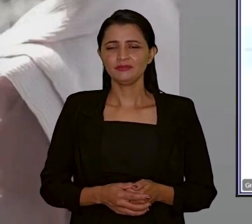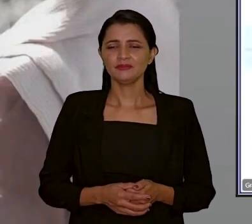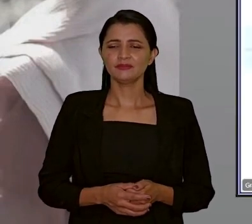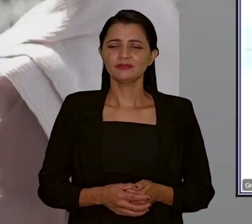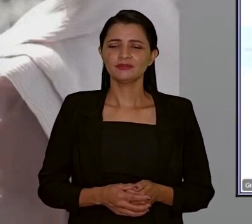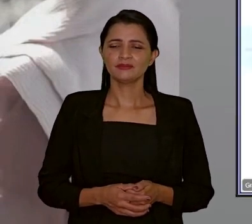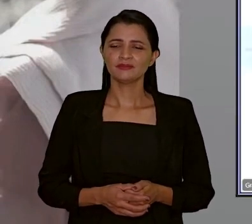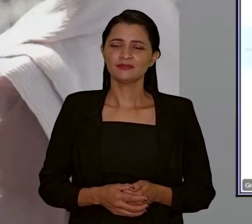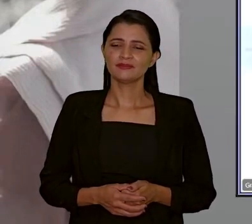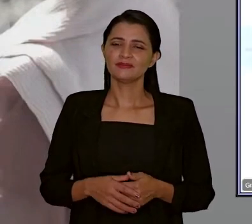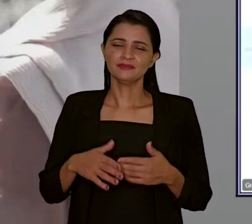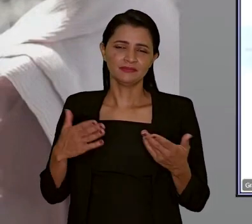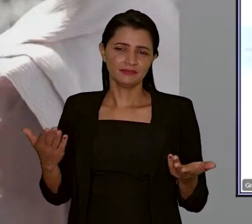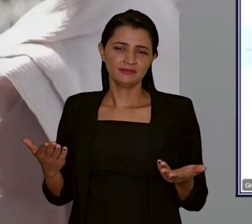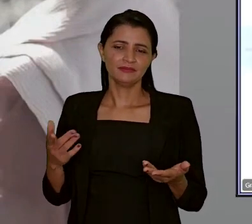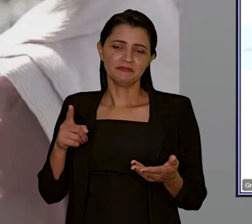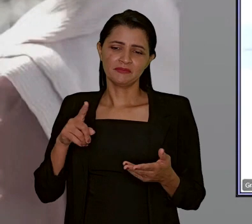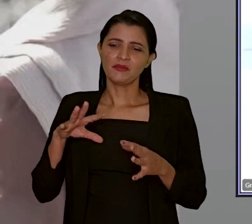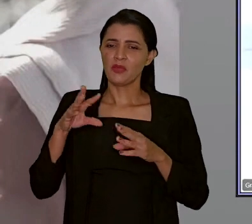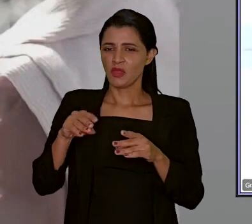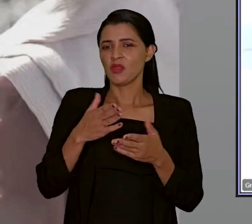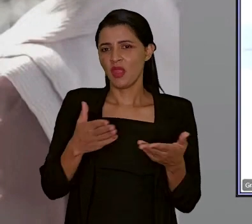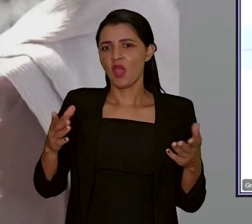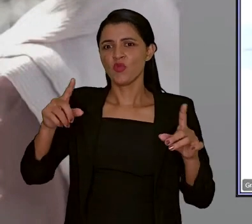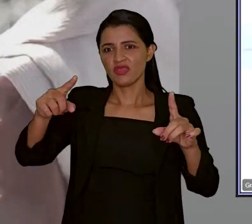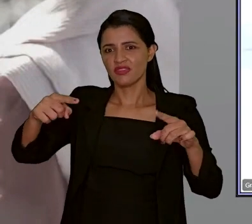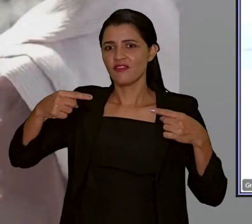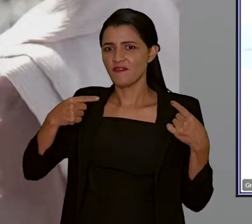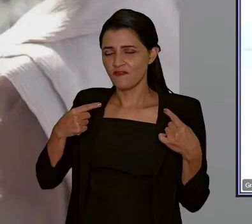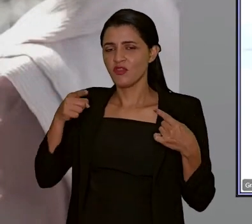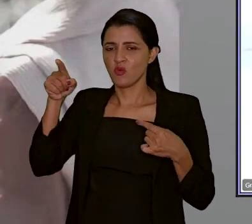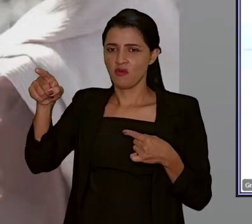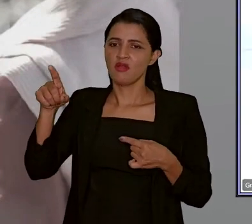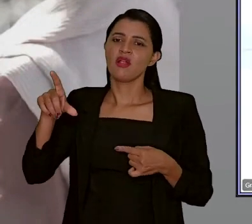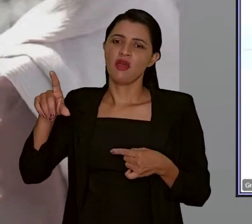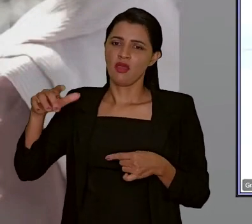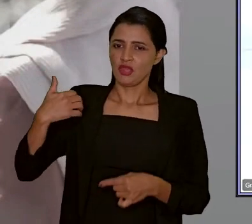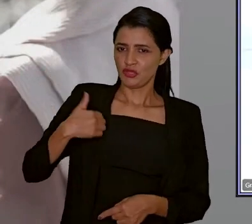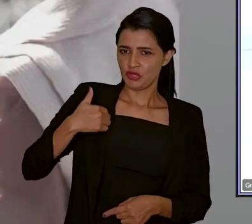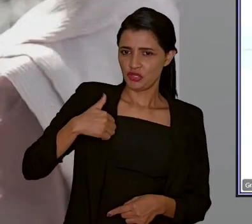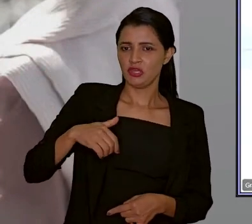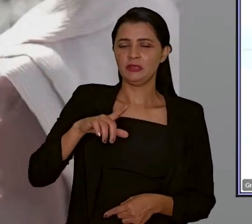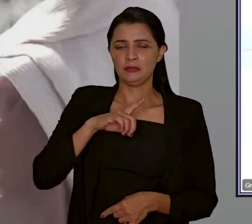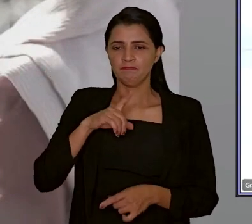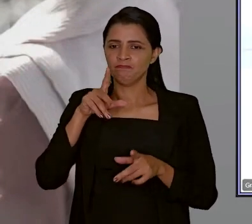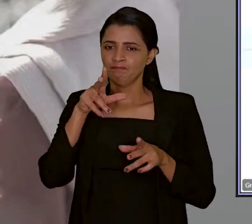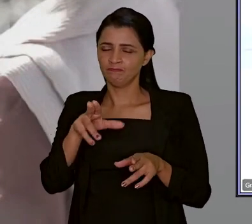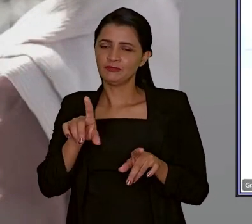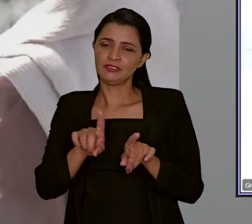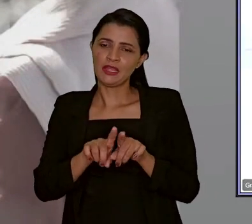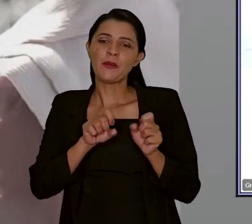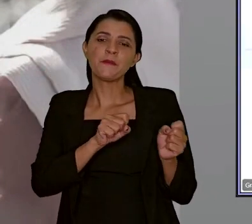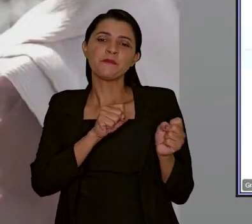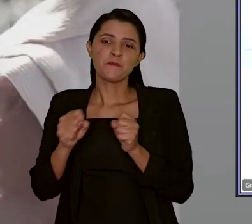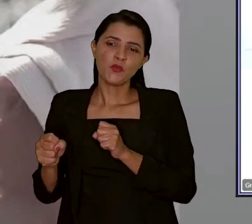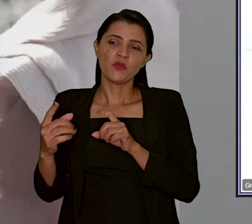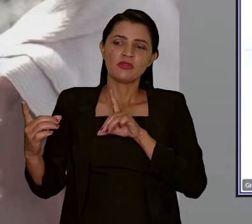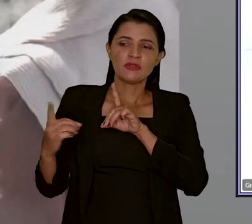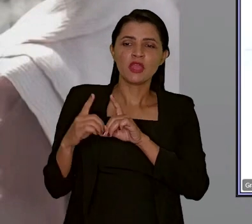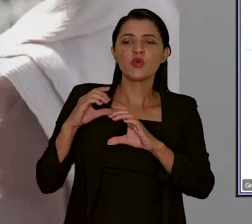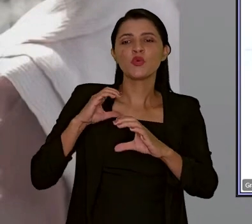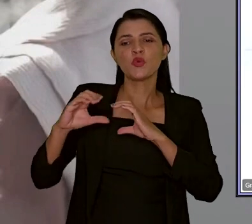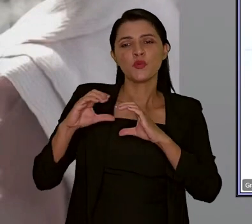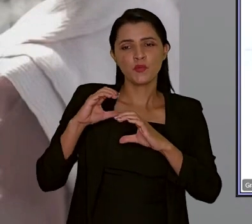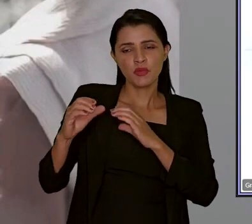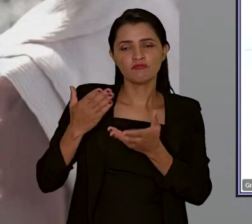Bueno, ha sido todo un desafío en la República Argentina poder llegar a comunicarnos de